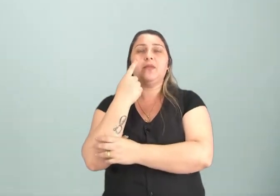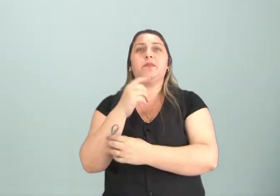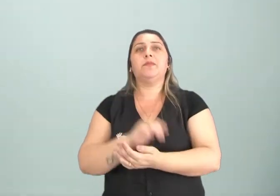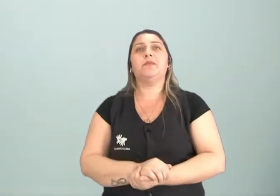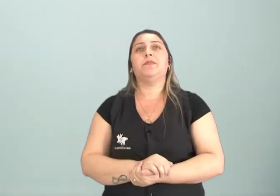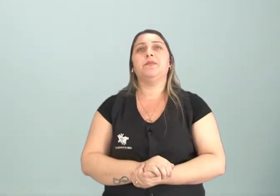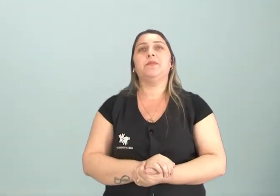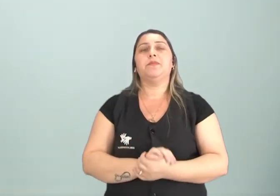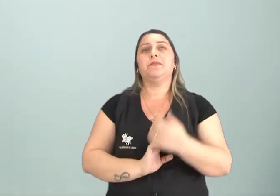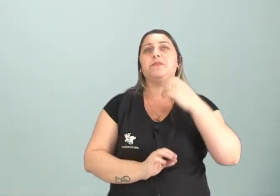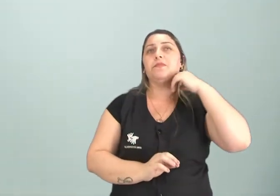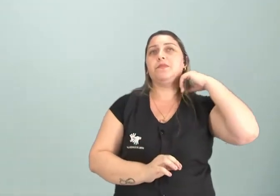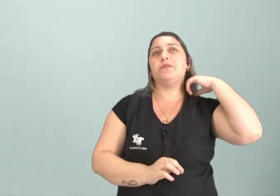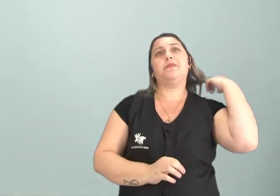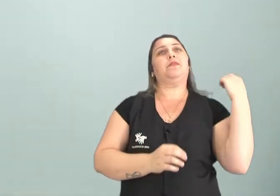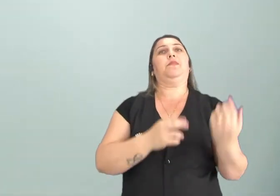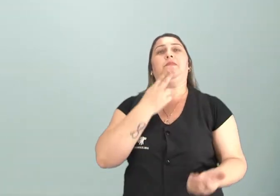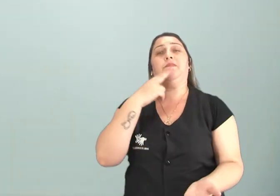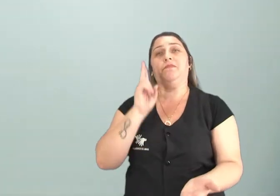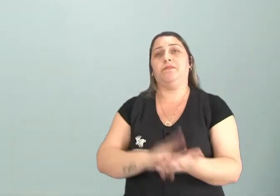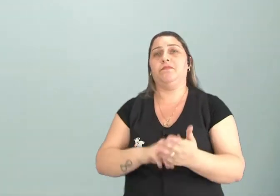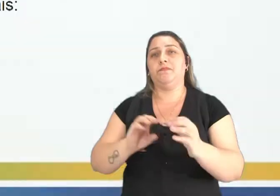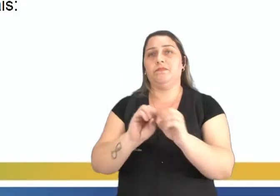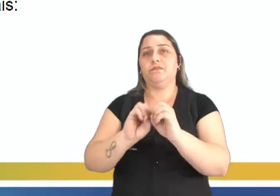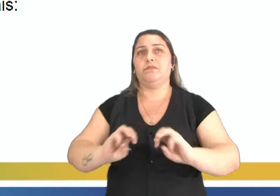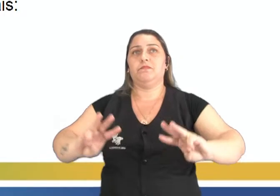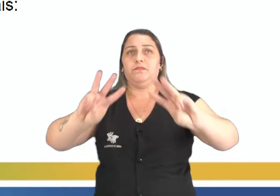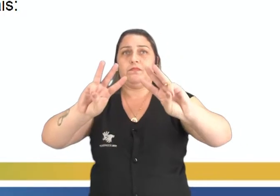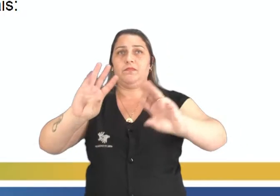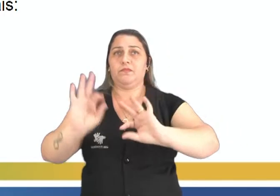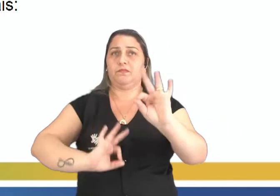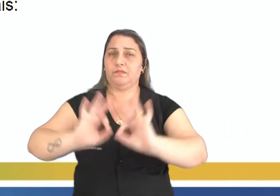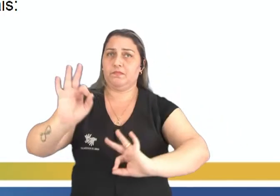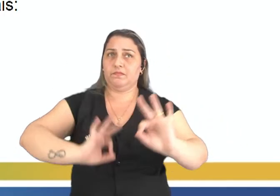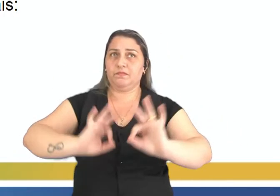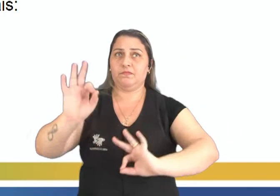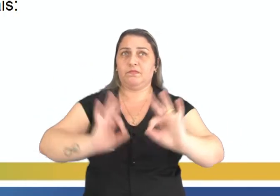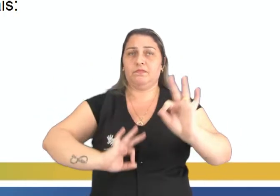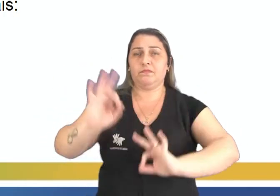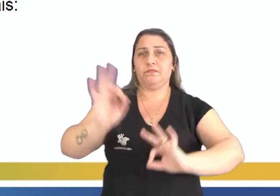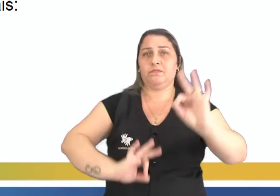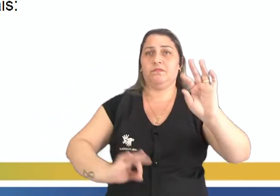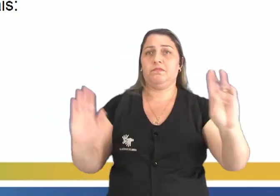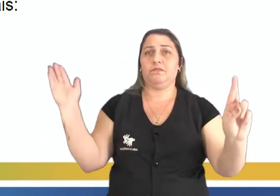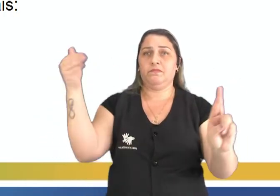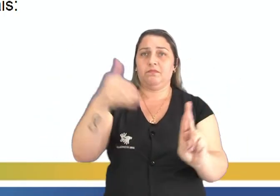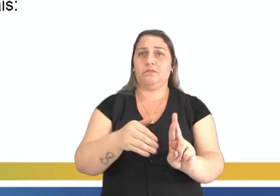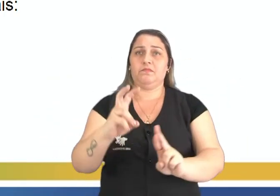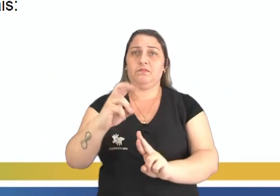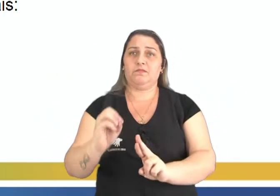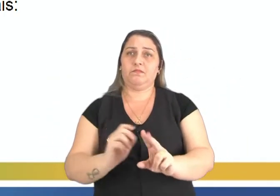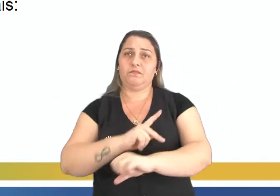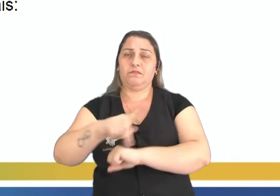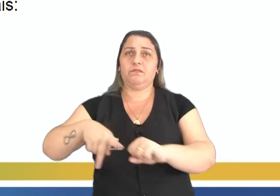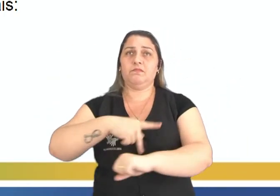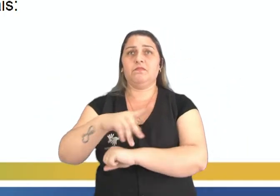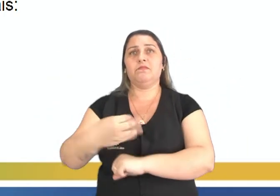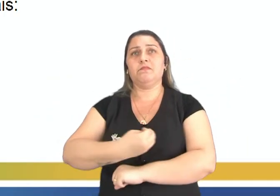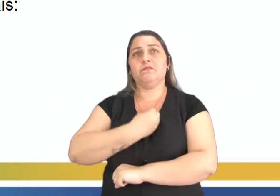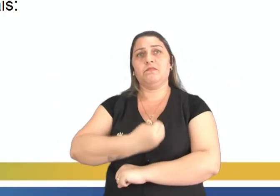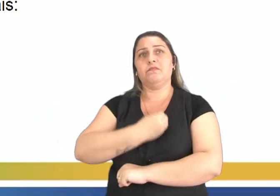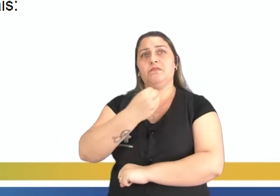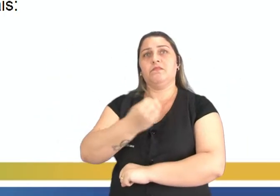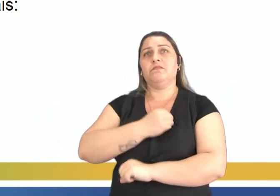criada. A Carta das Nações Unidas foi elaborada pelos representantes de 50 países presentes